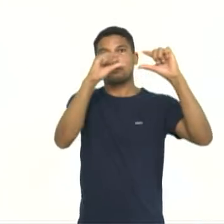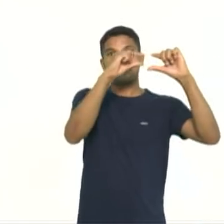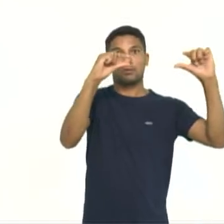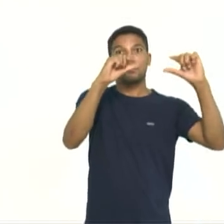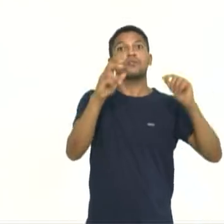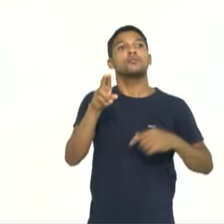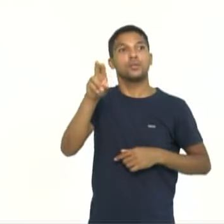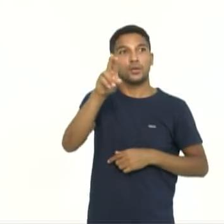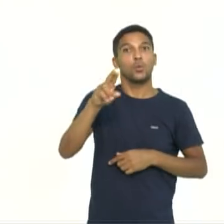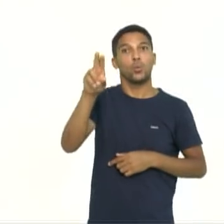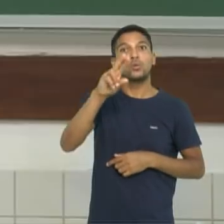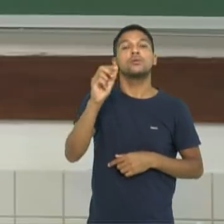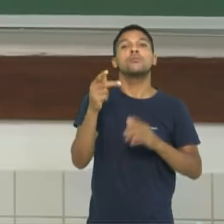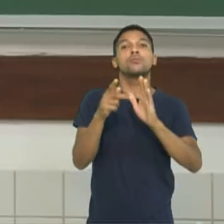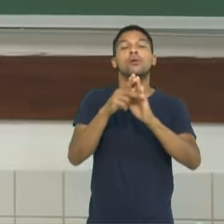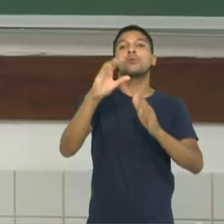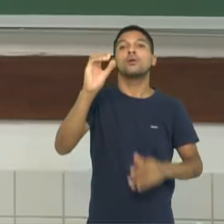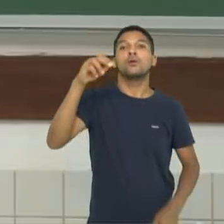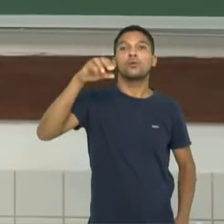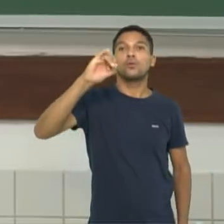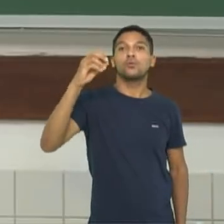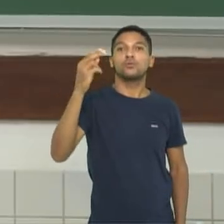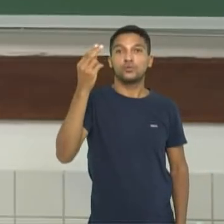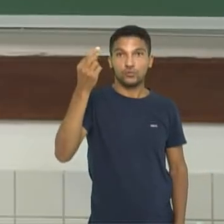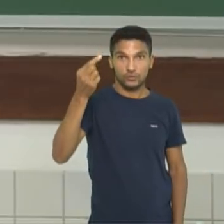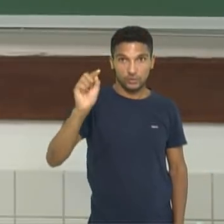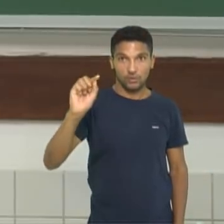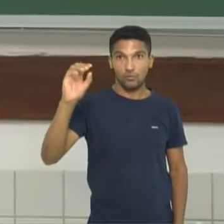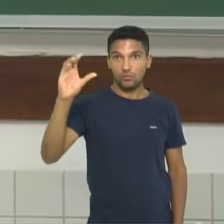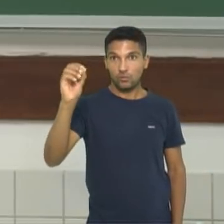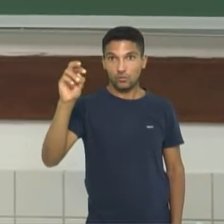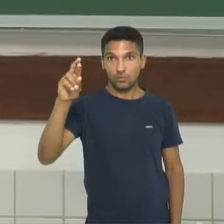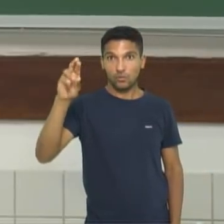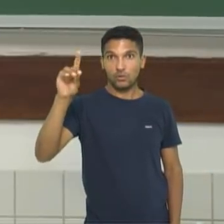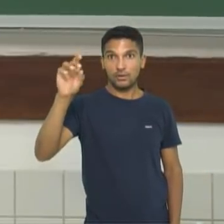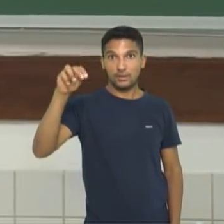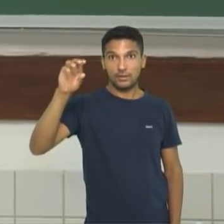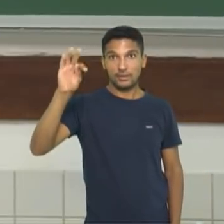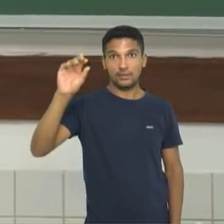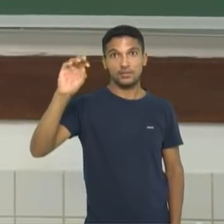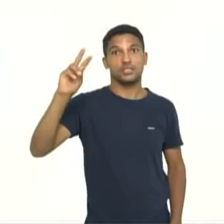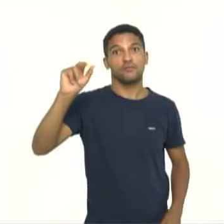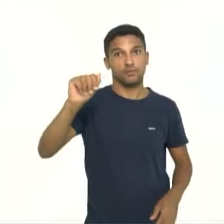Então fica a critério de vocês aí elaborarem as frases para fazer esse treinamento.